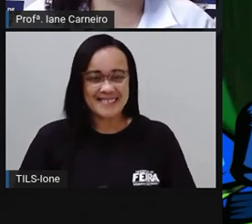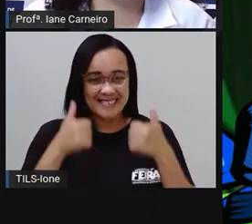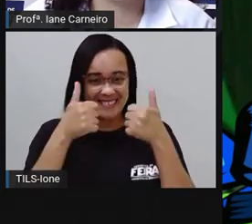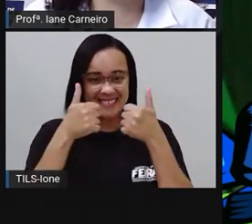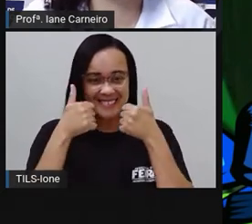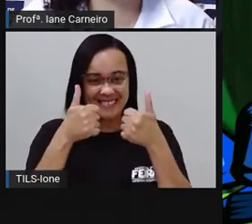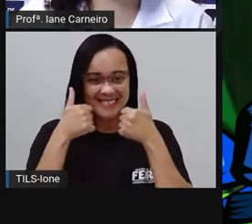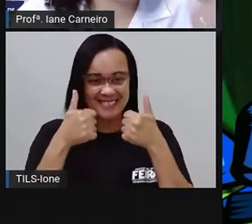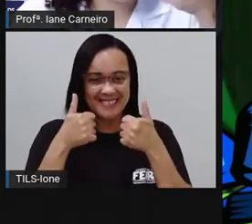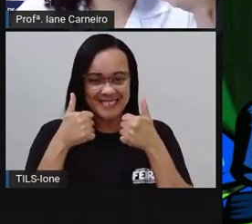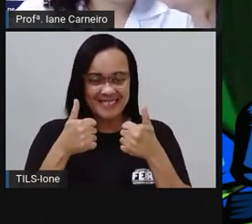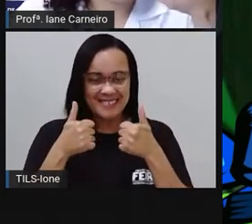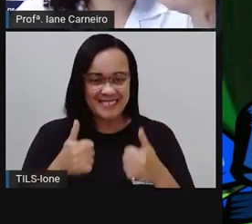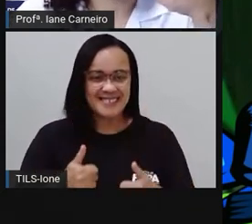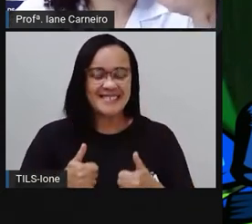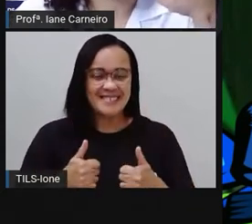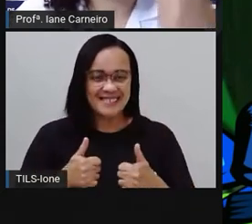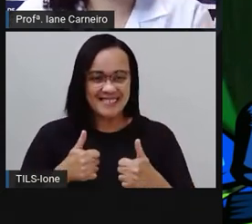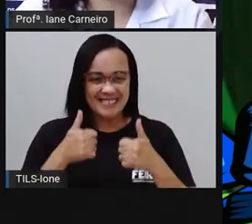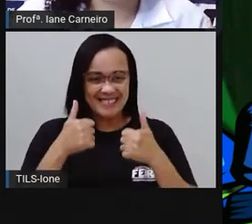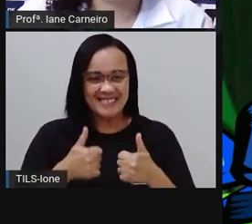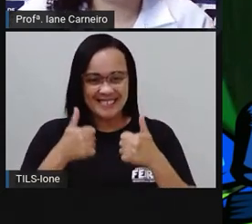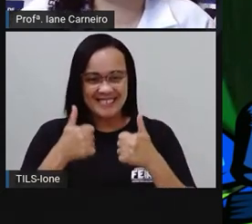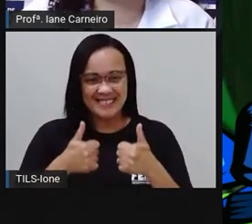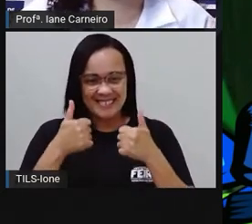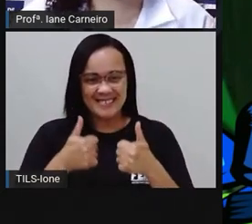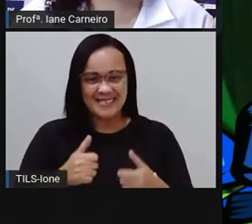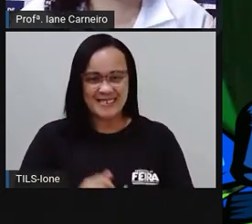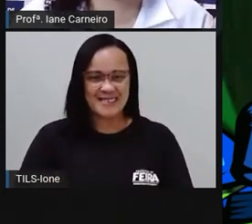Joia. Vou tirar outra carta. Pode?